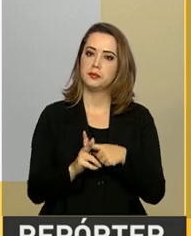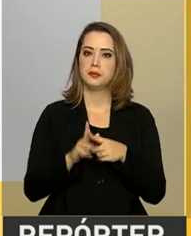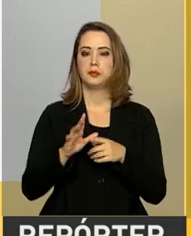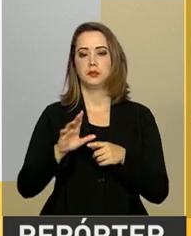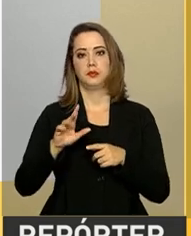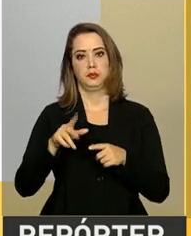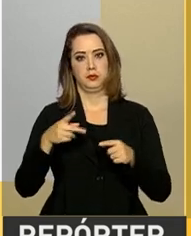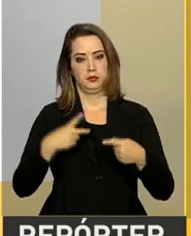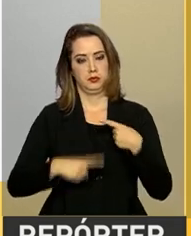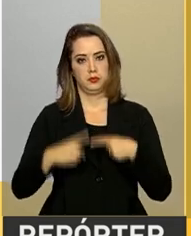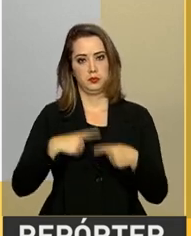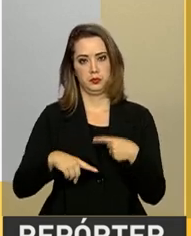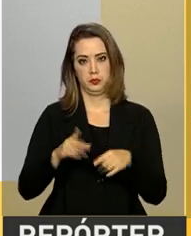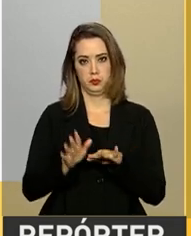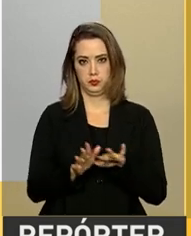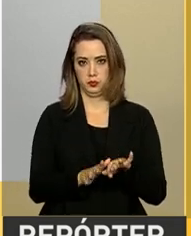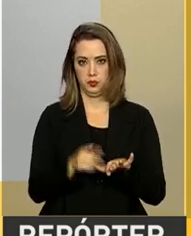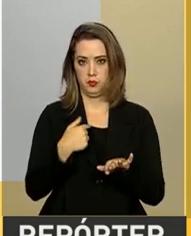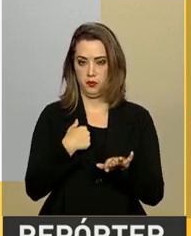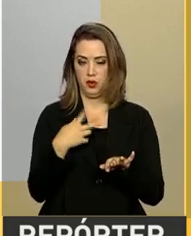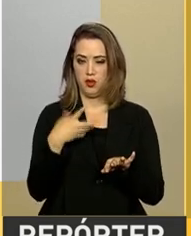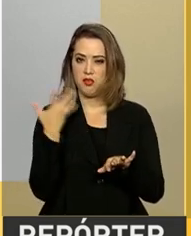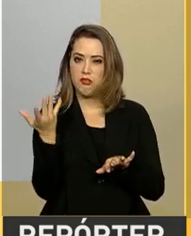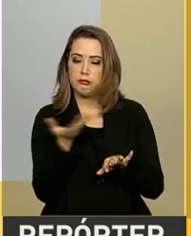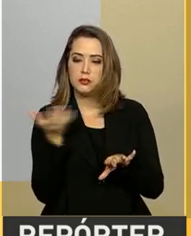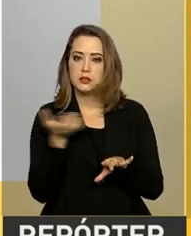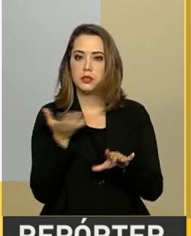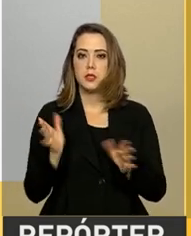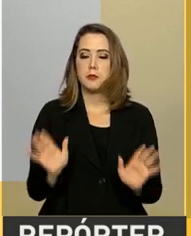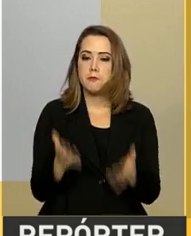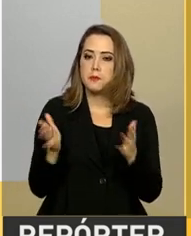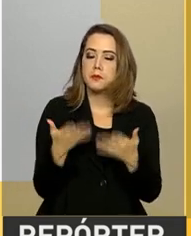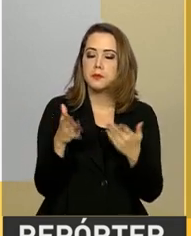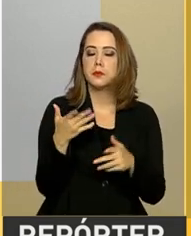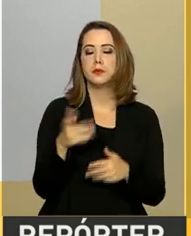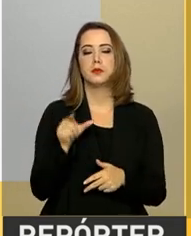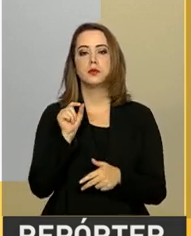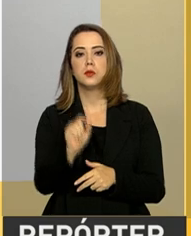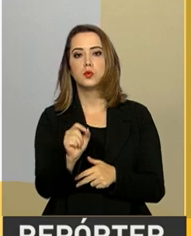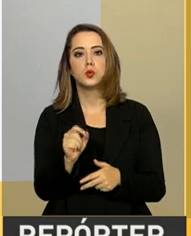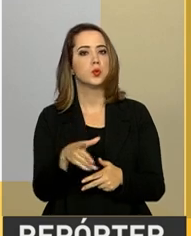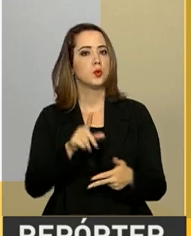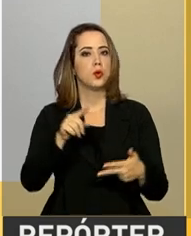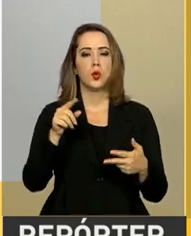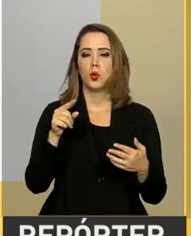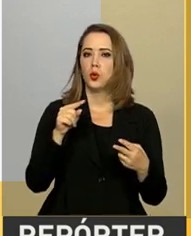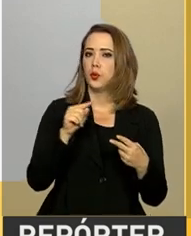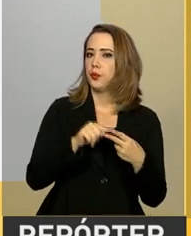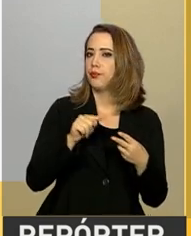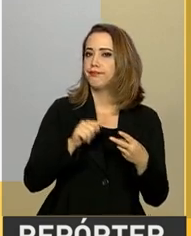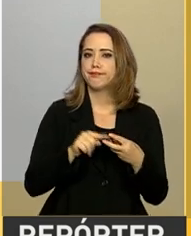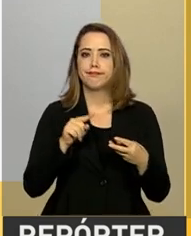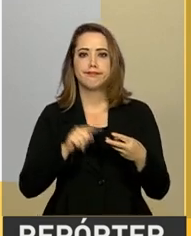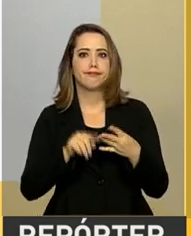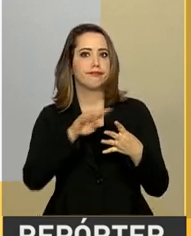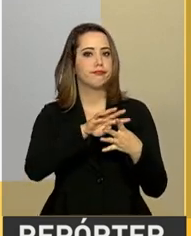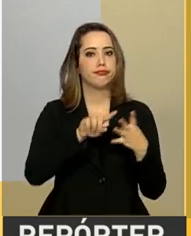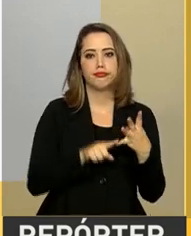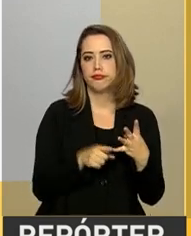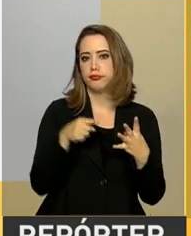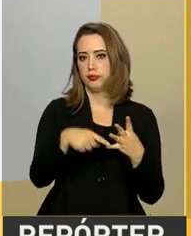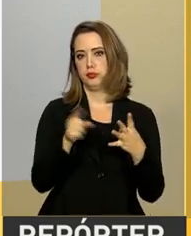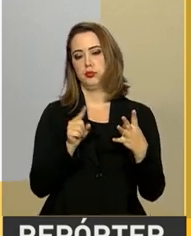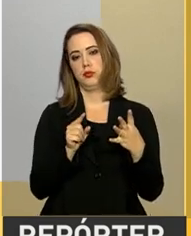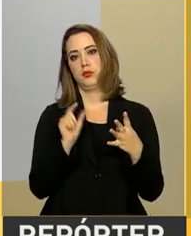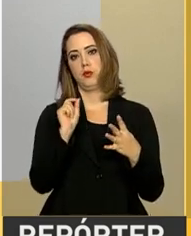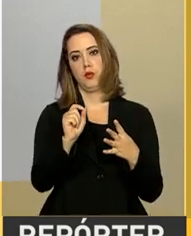muitíssimo a reforma política nós vamos apanhar dois três quatro pontos eh não podemos fazer uma digamos